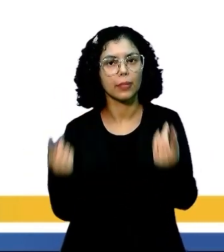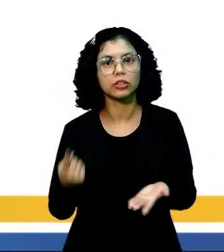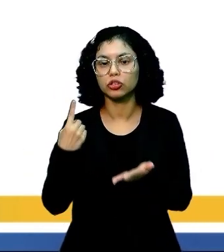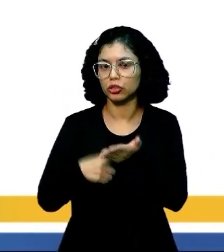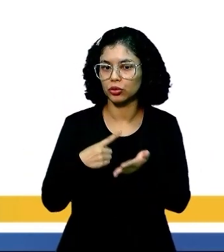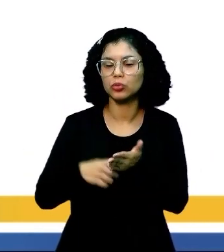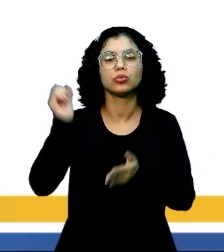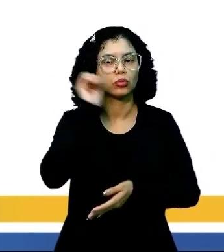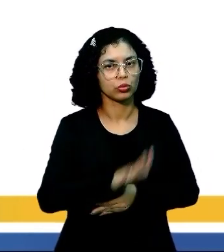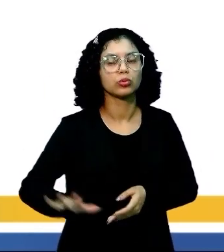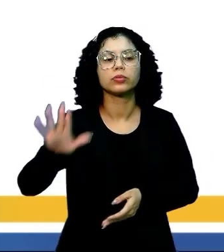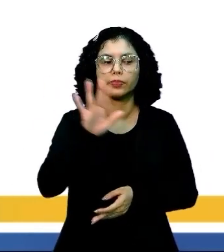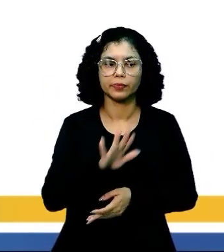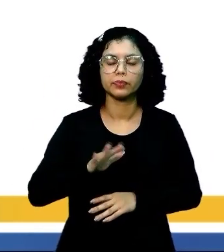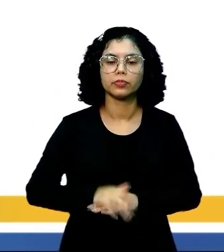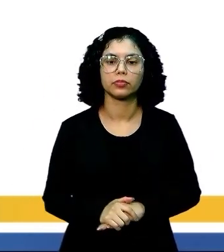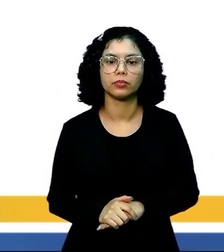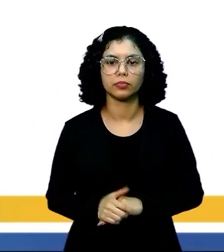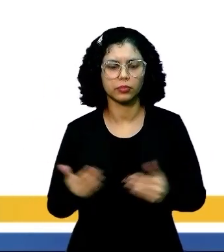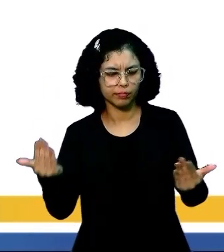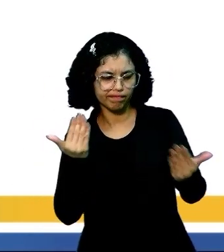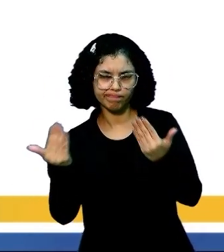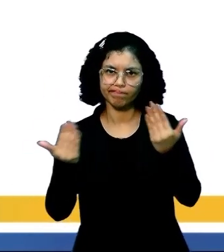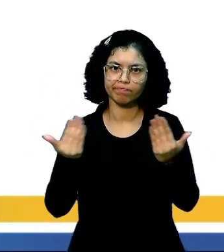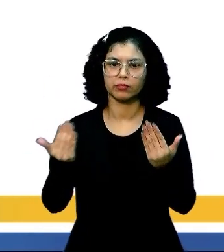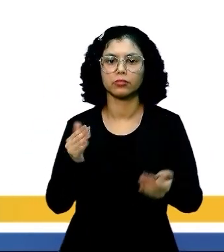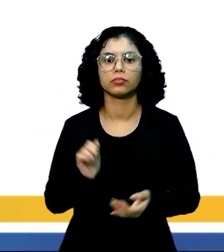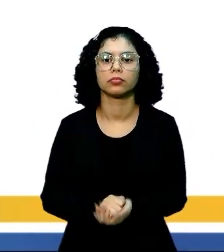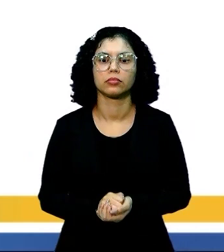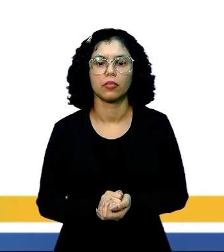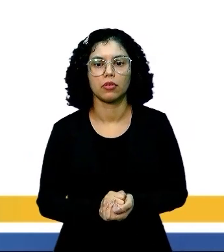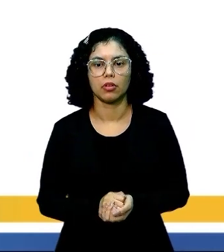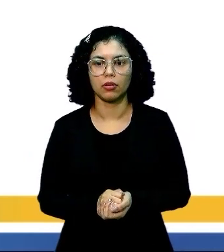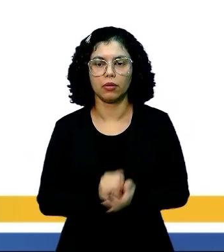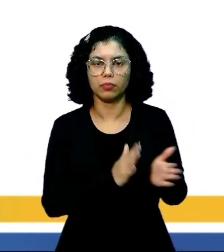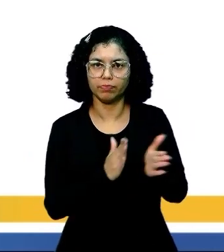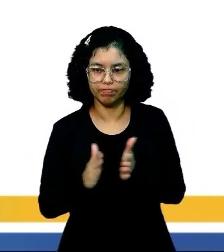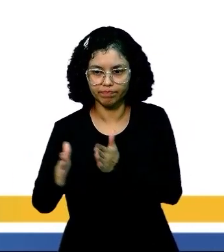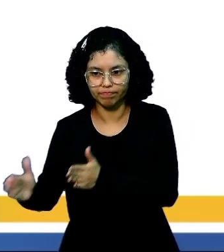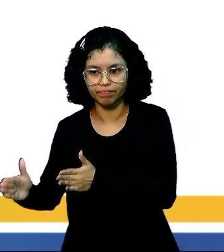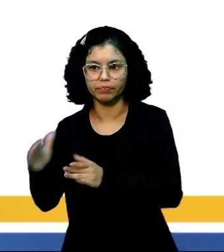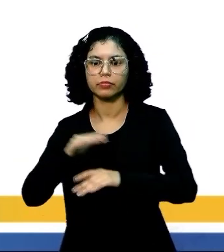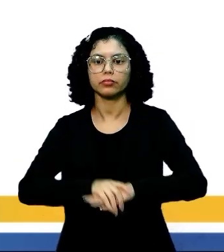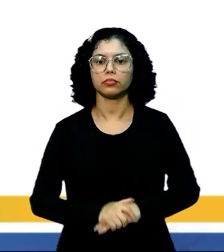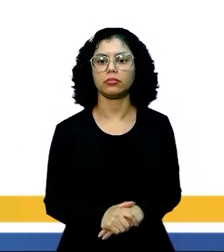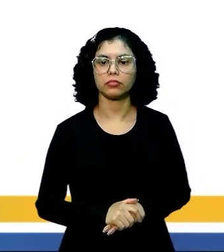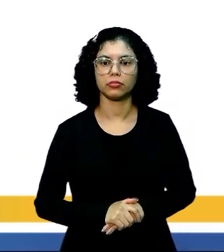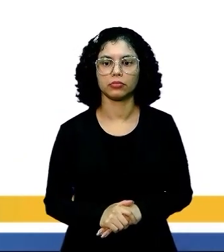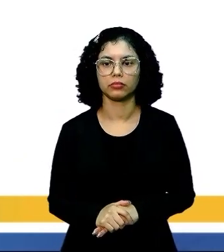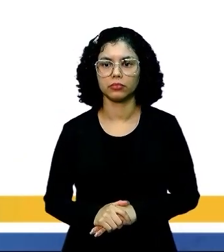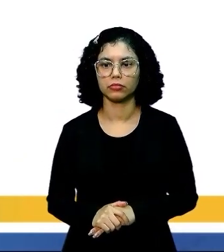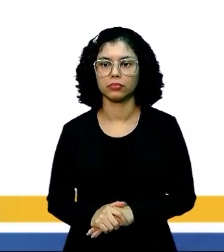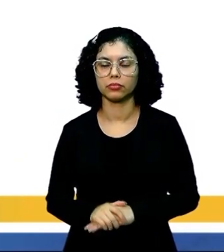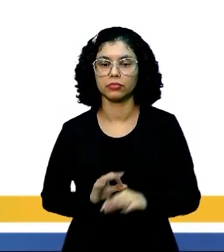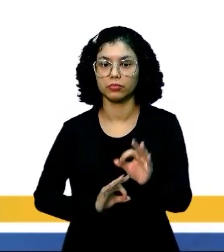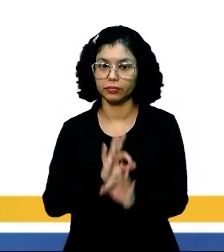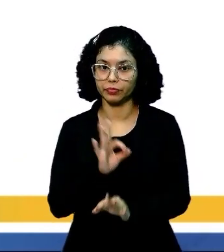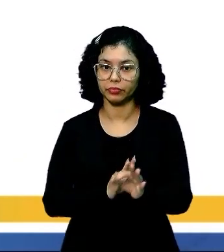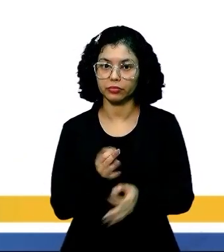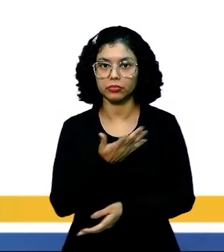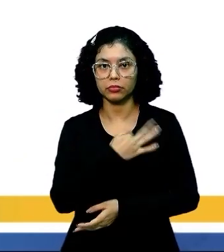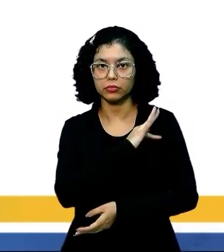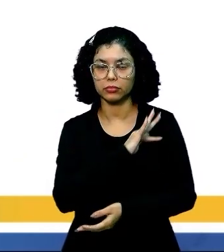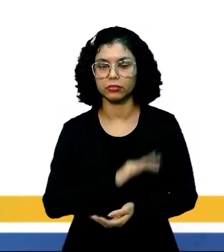com o geral, né? Está mais associada às fases, à puberdade, toda essa questão. Estão bem preparados